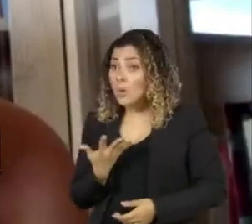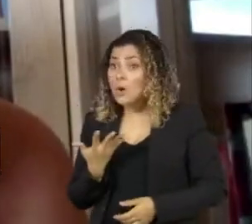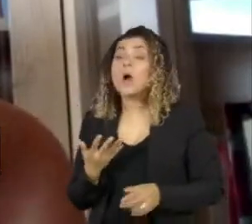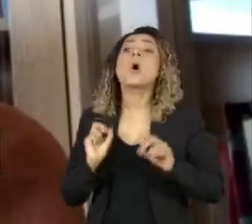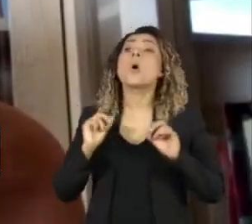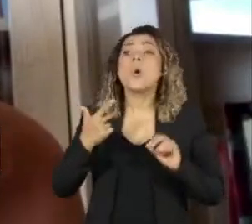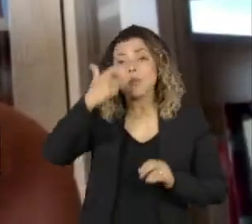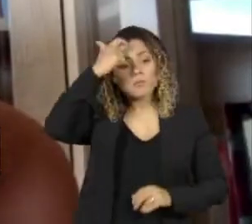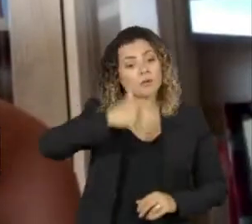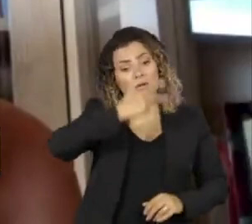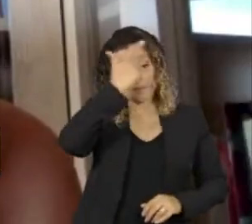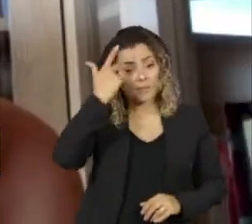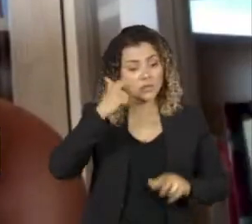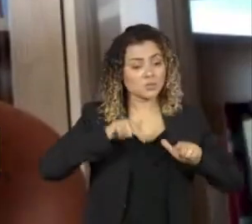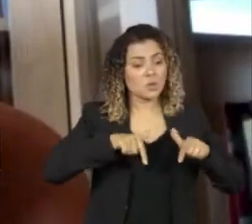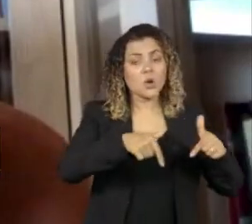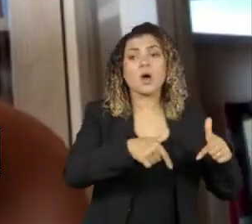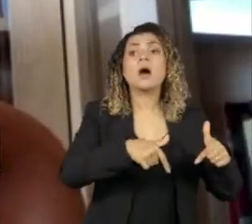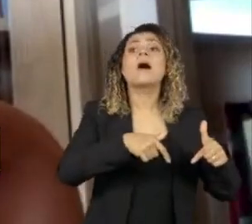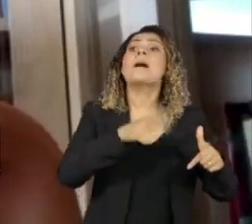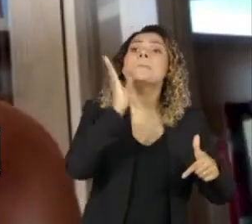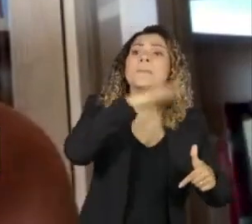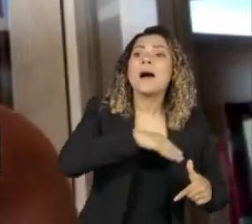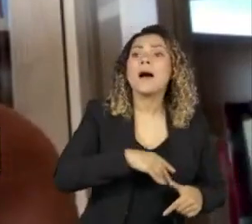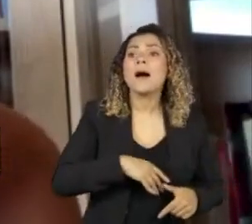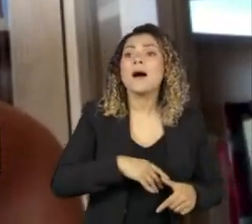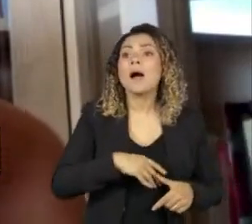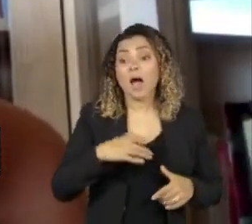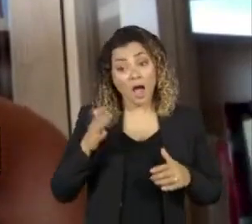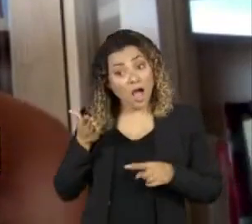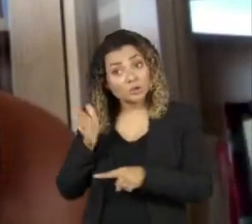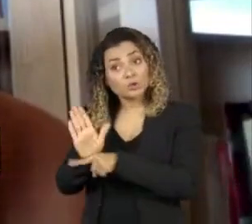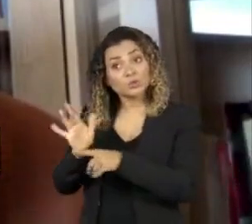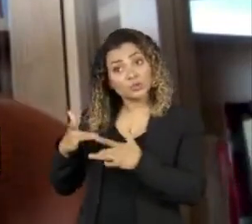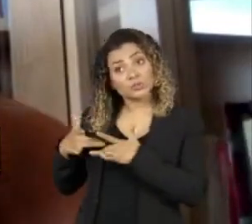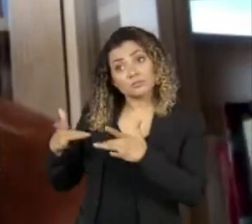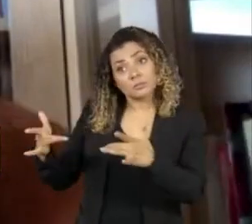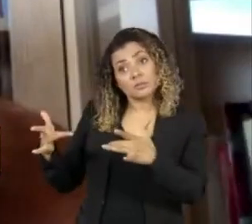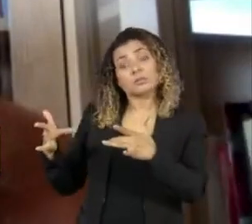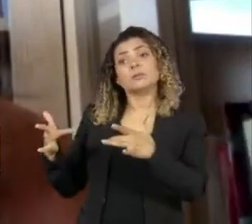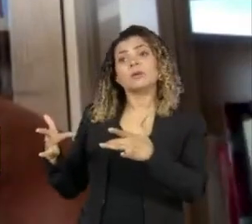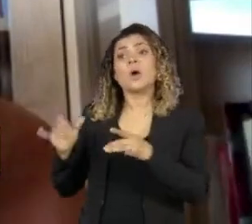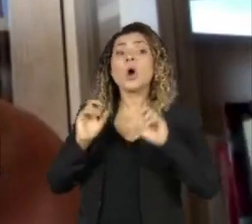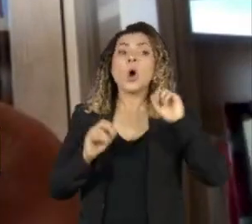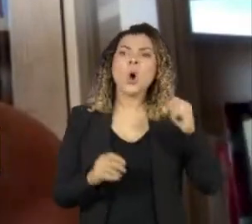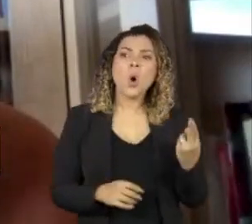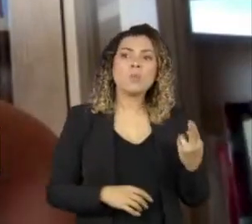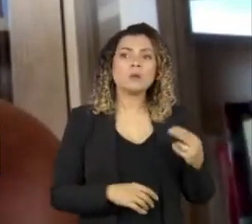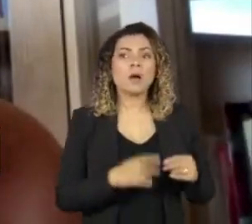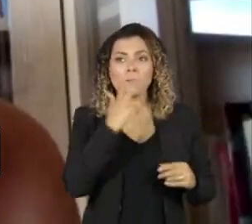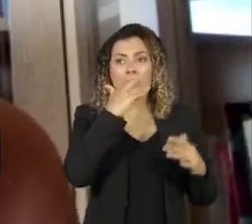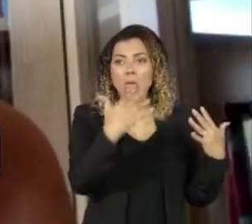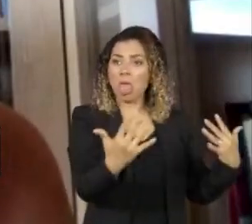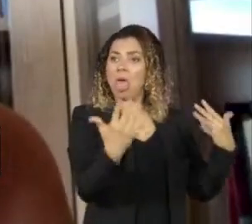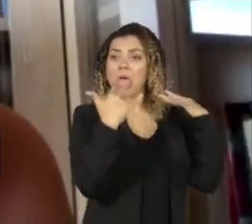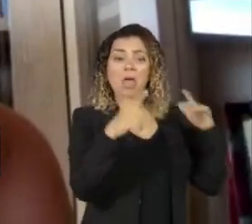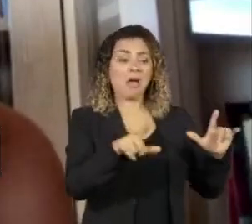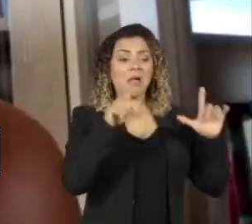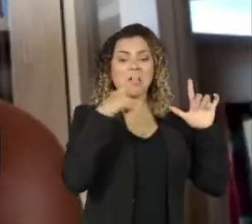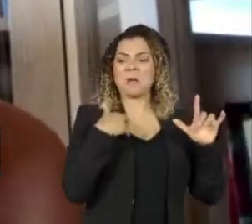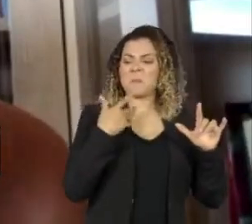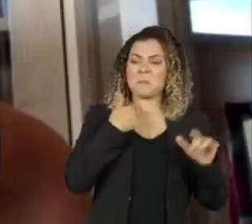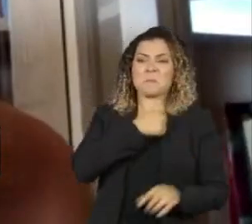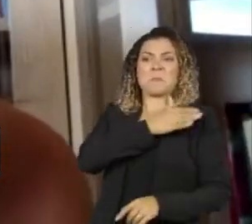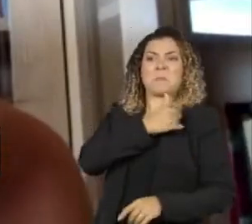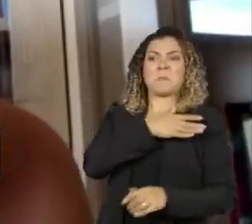pessoas que ajudam, que são justas, que são generosas, ou o que é mais legal é ser popular, é excluir os